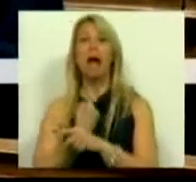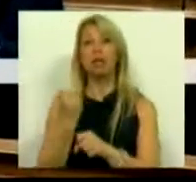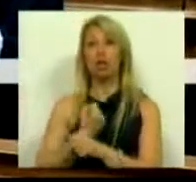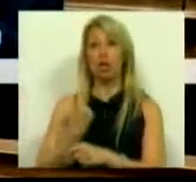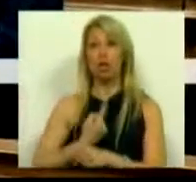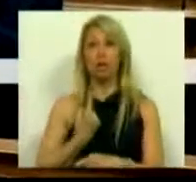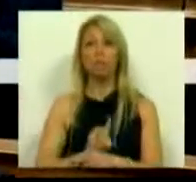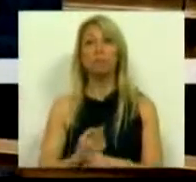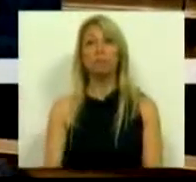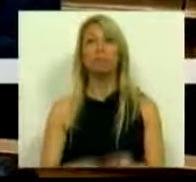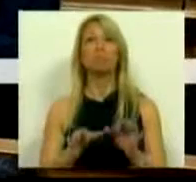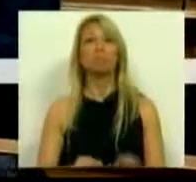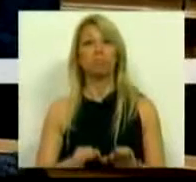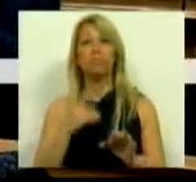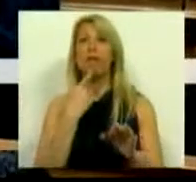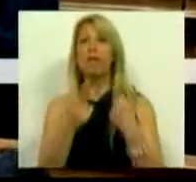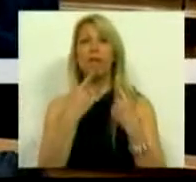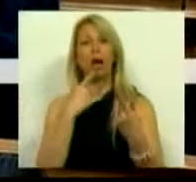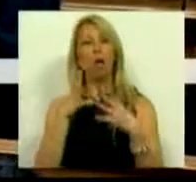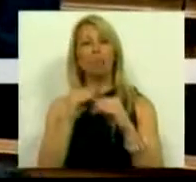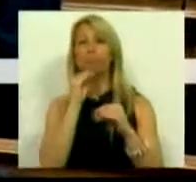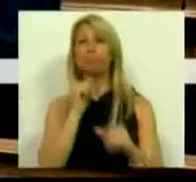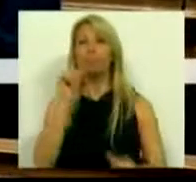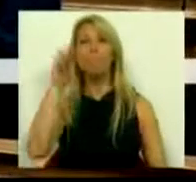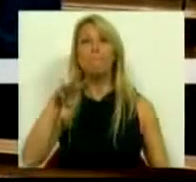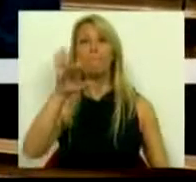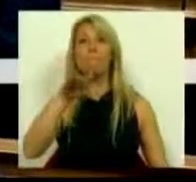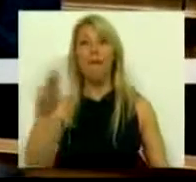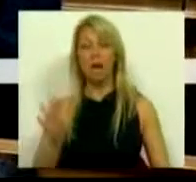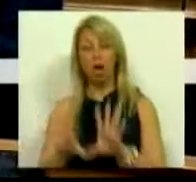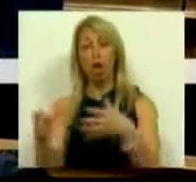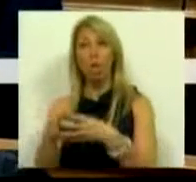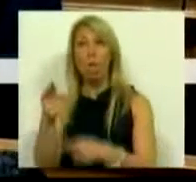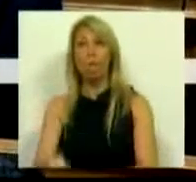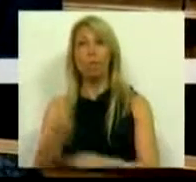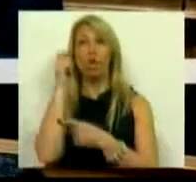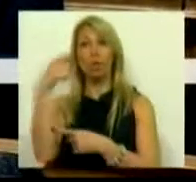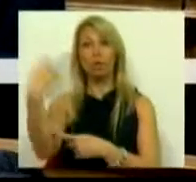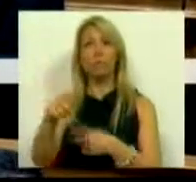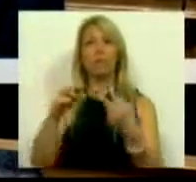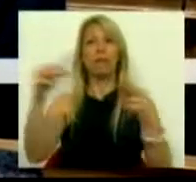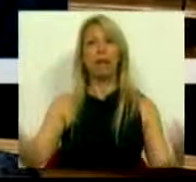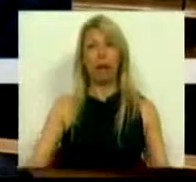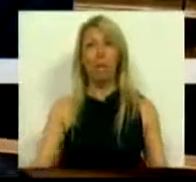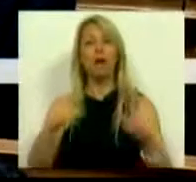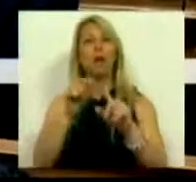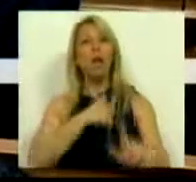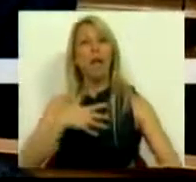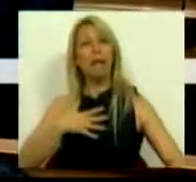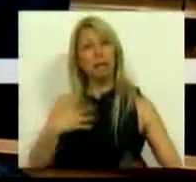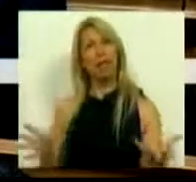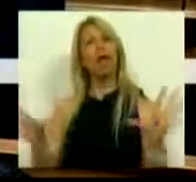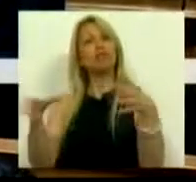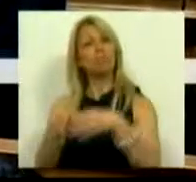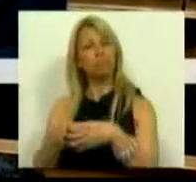que resultaram de um amplo diálogo em Mira entre a comunidade pescatória, autarcas e entidades com relevante